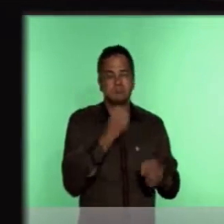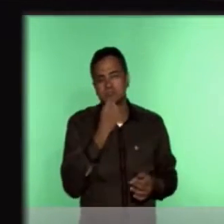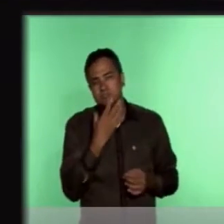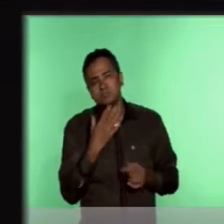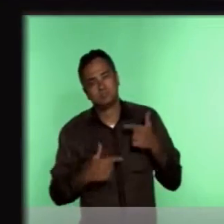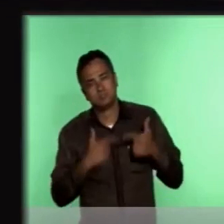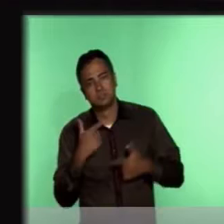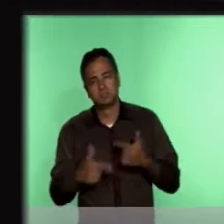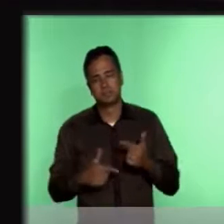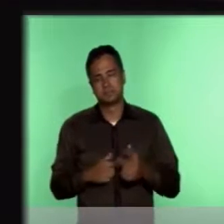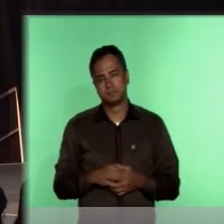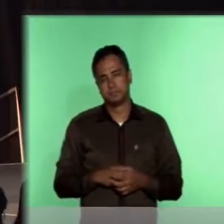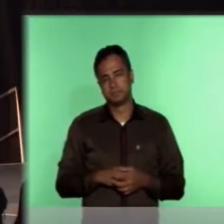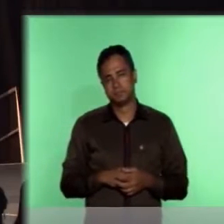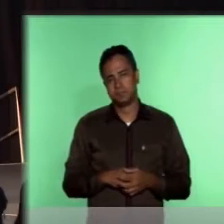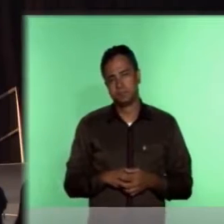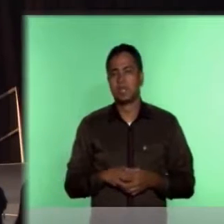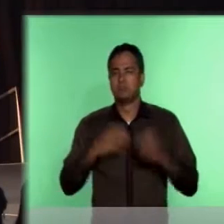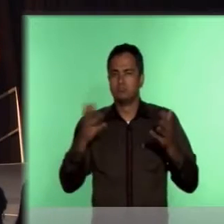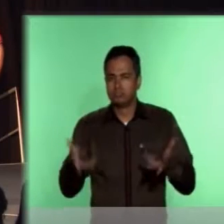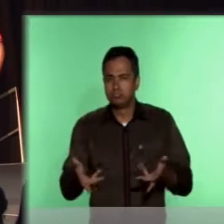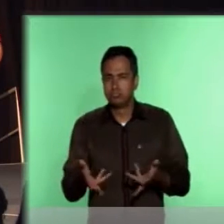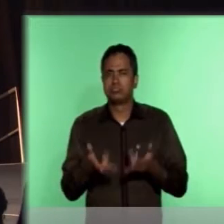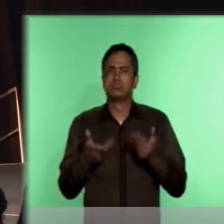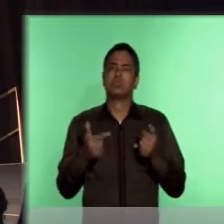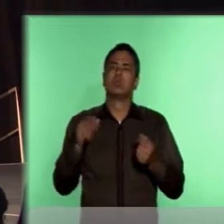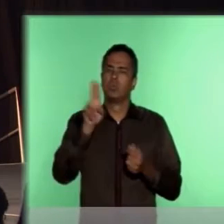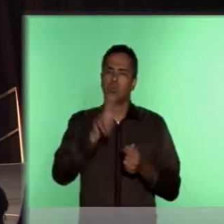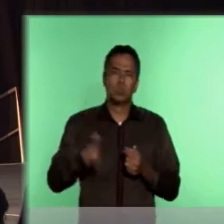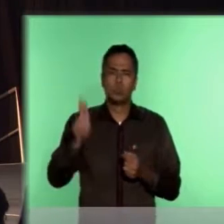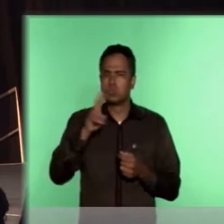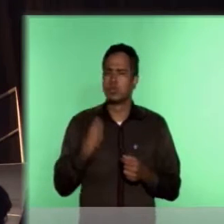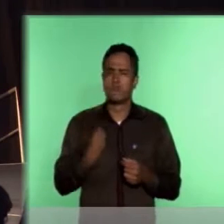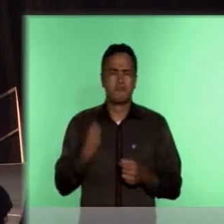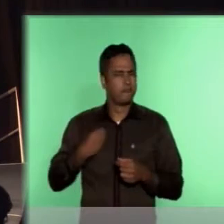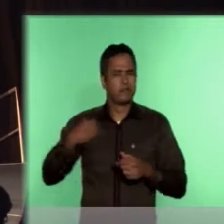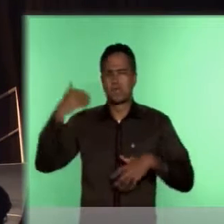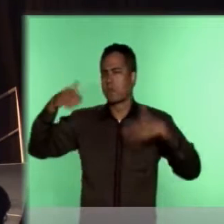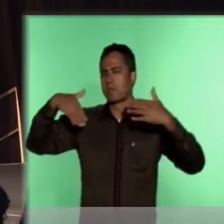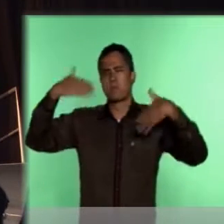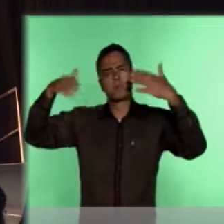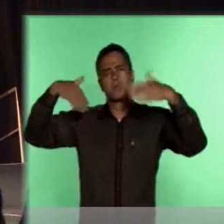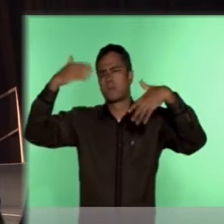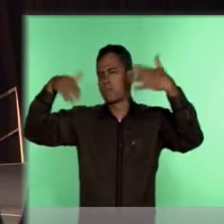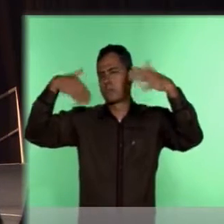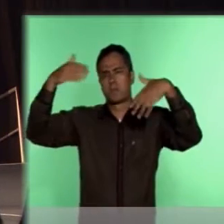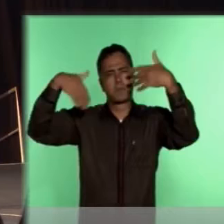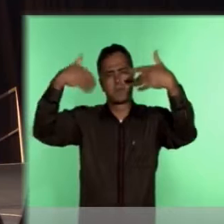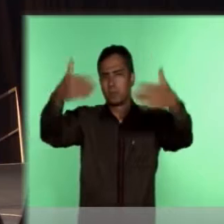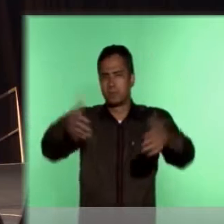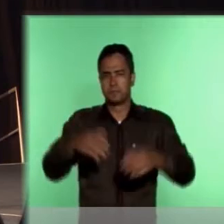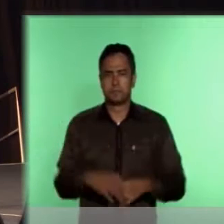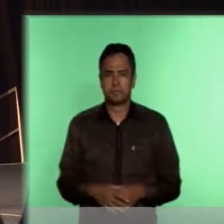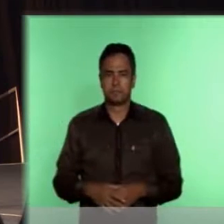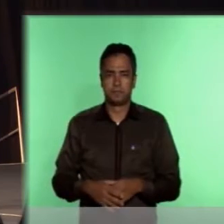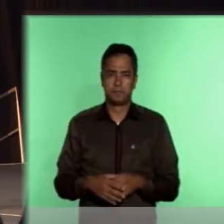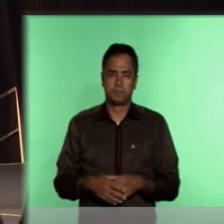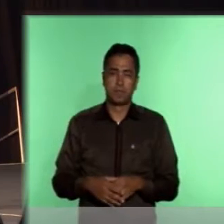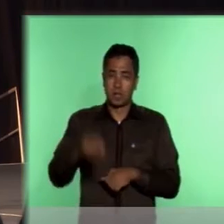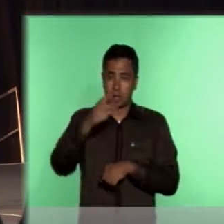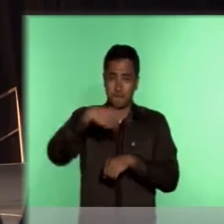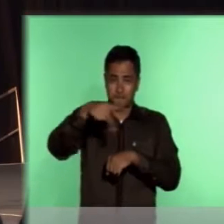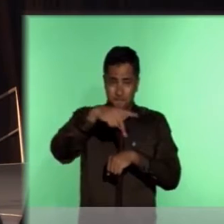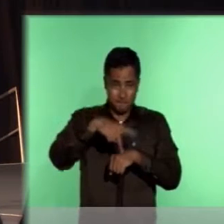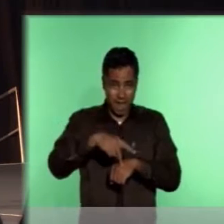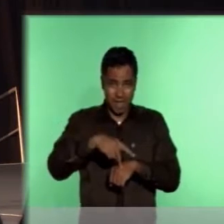que sejam úteis para toda a vida. Esse tema, praticamente nenhum país do mundo, entre aqueles que não cumpriram as